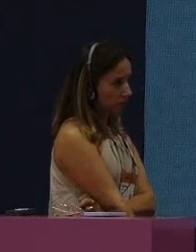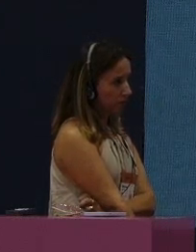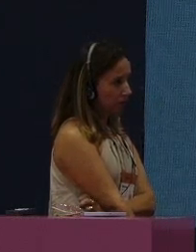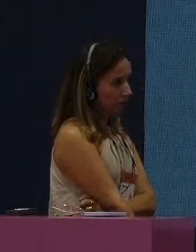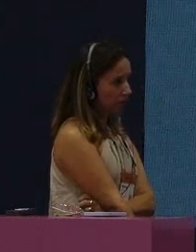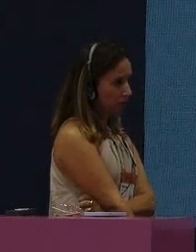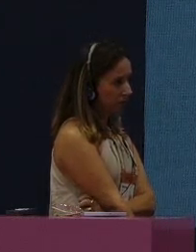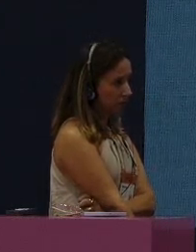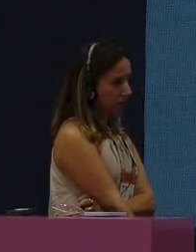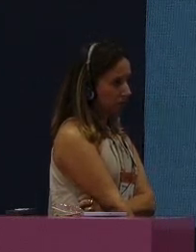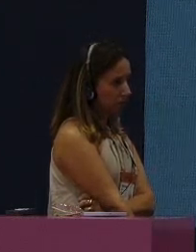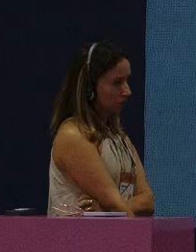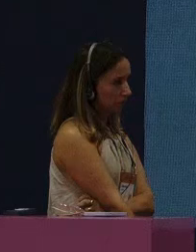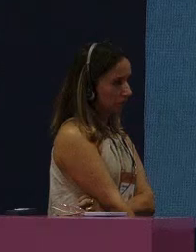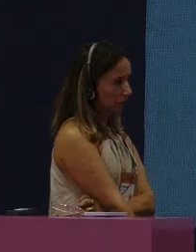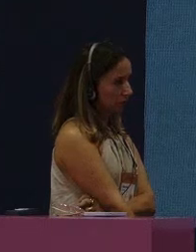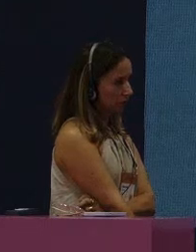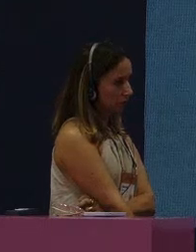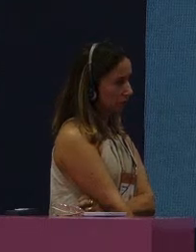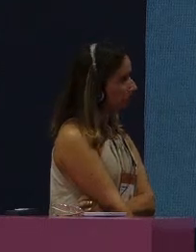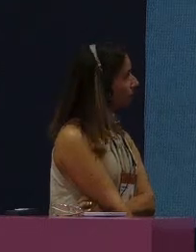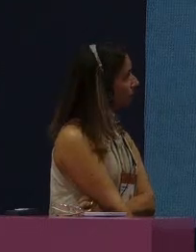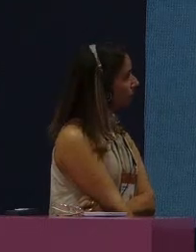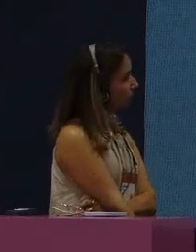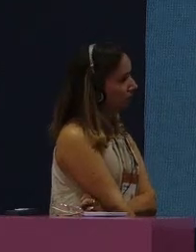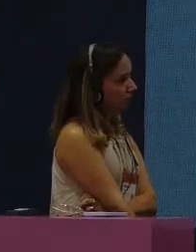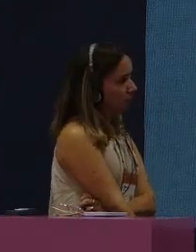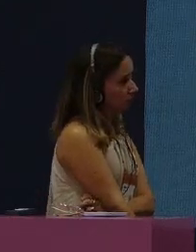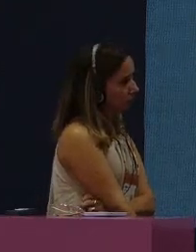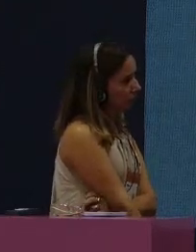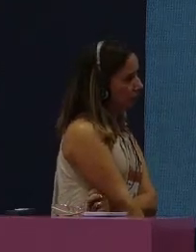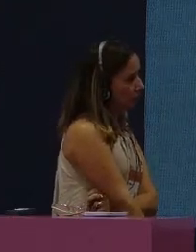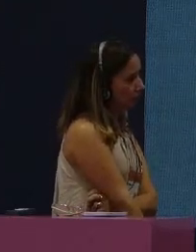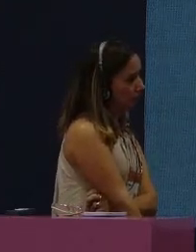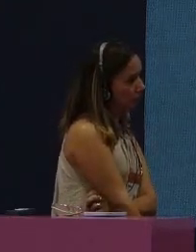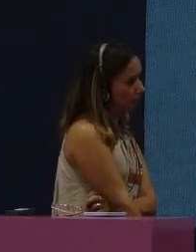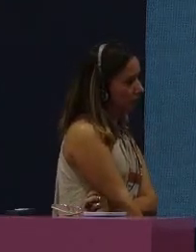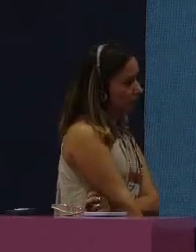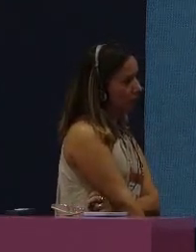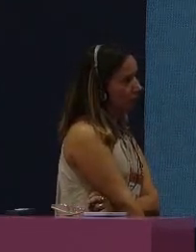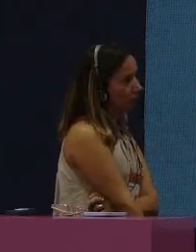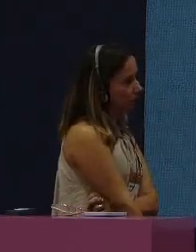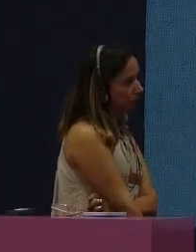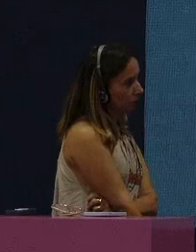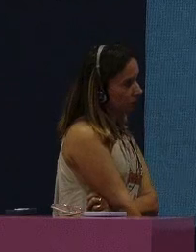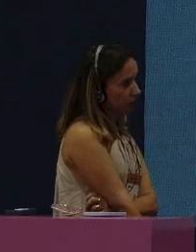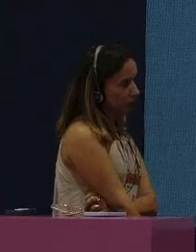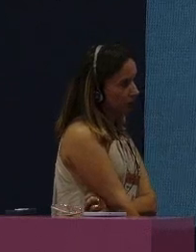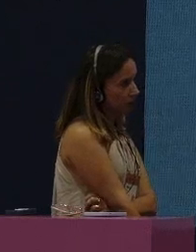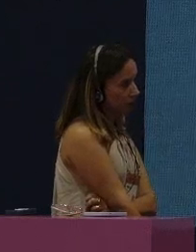fazer suas análises, seus modelos, né, de uma forma centralizada. E esse foi o início. E aí a forma como a